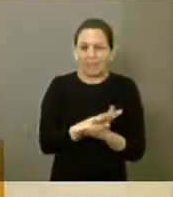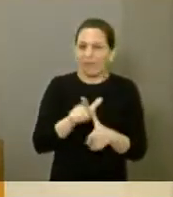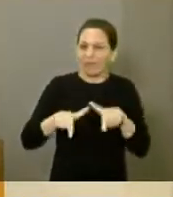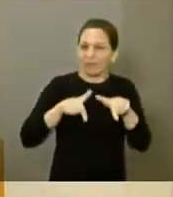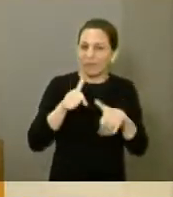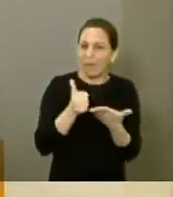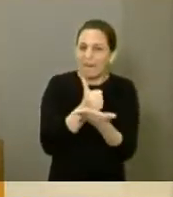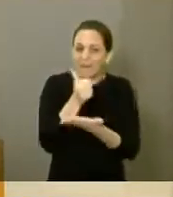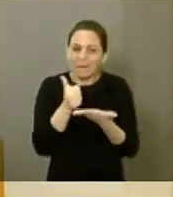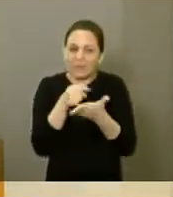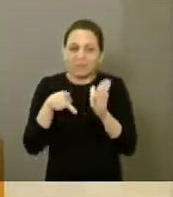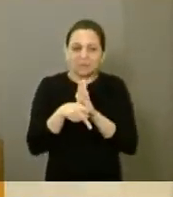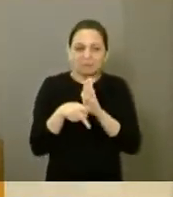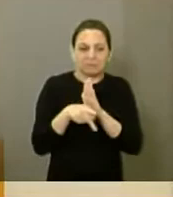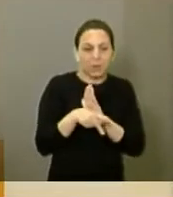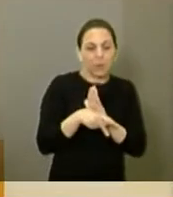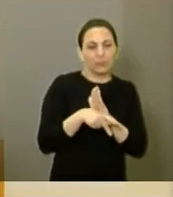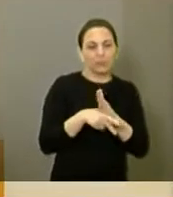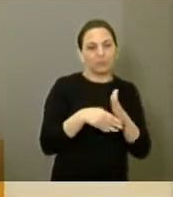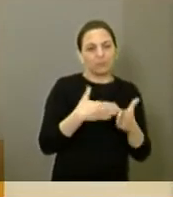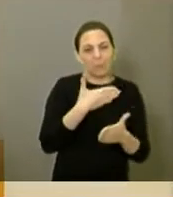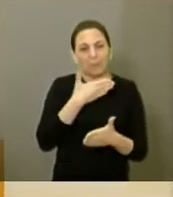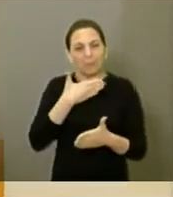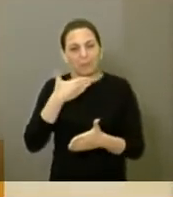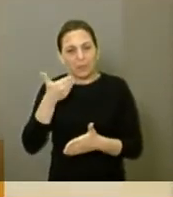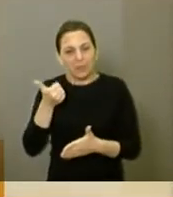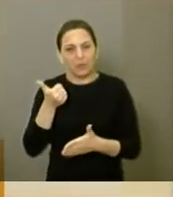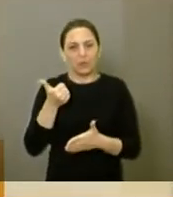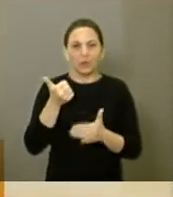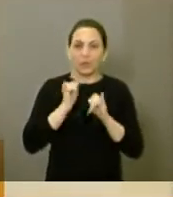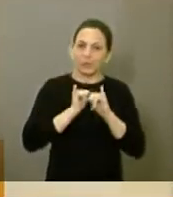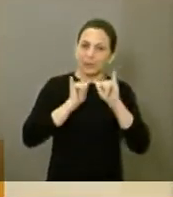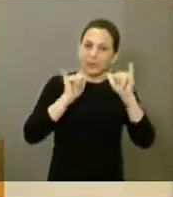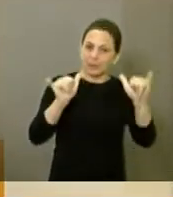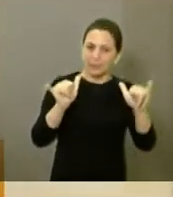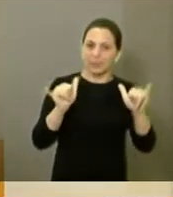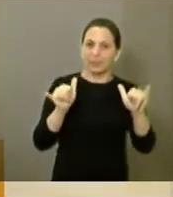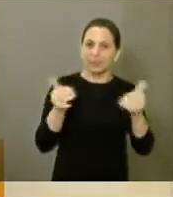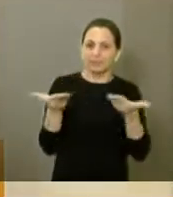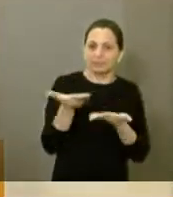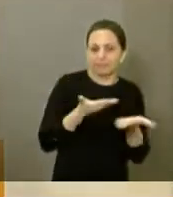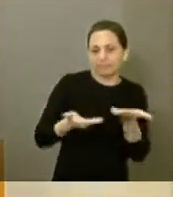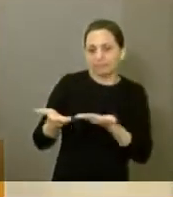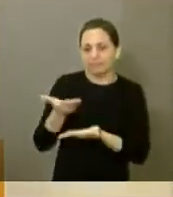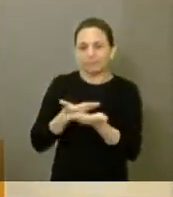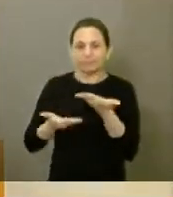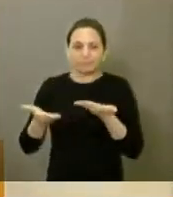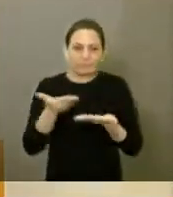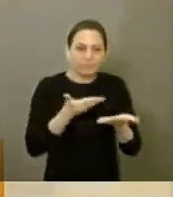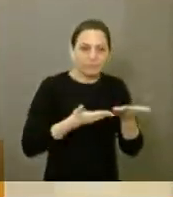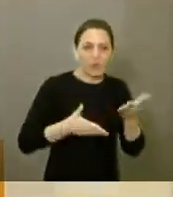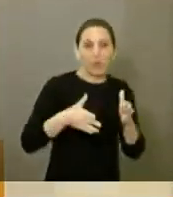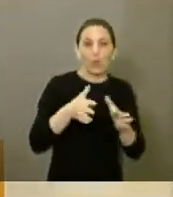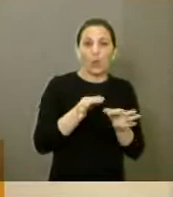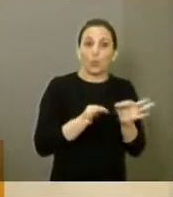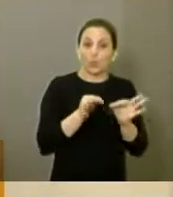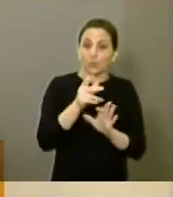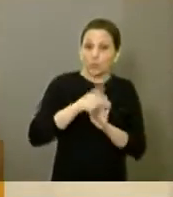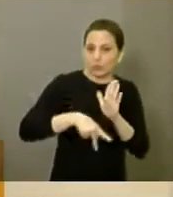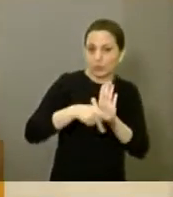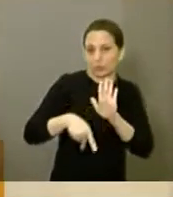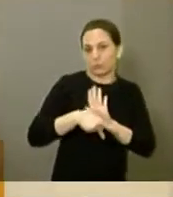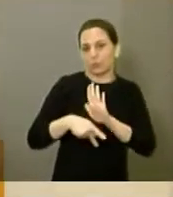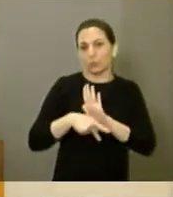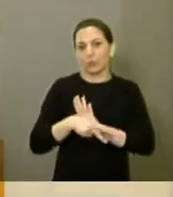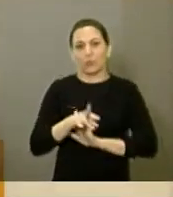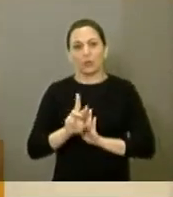quem tem base o trabalho de quem é de quem satiko em torno de minimamente de um projeto foi isso que foi